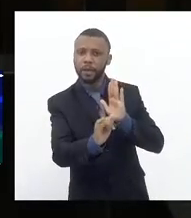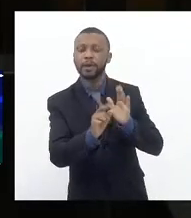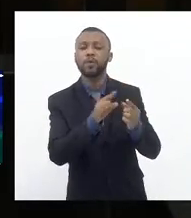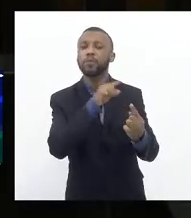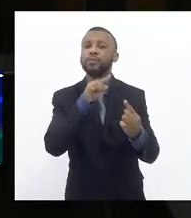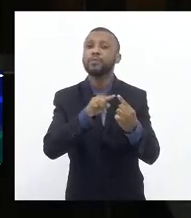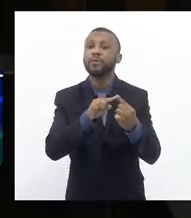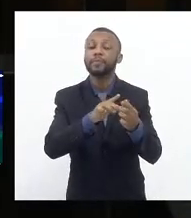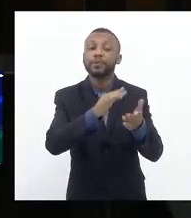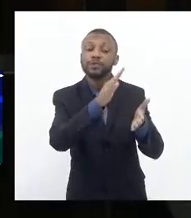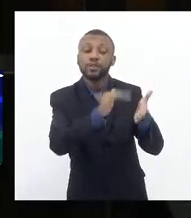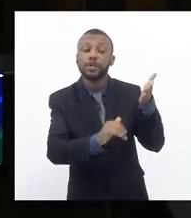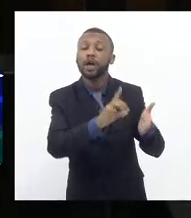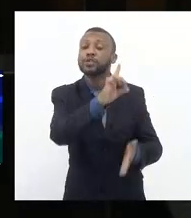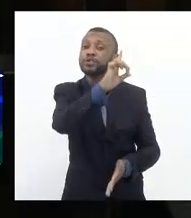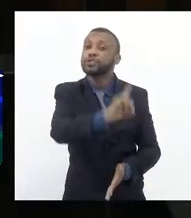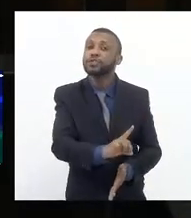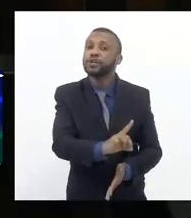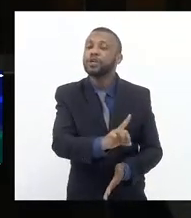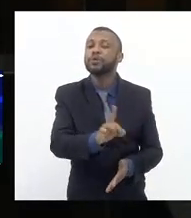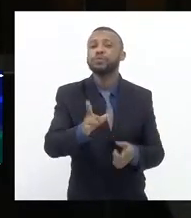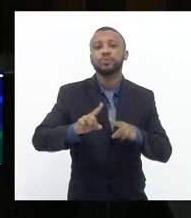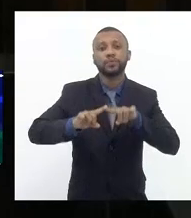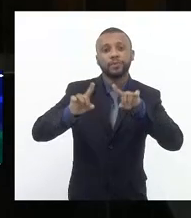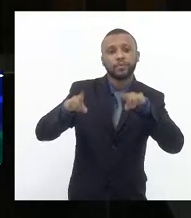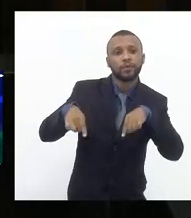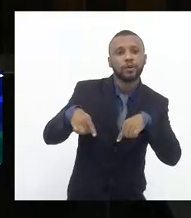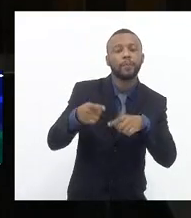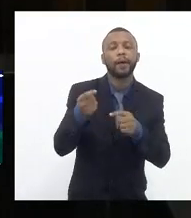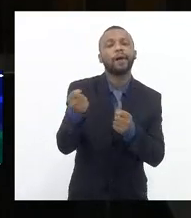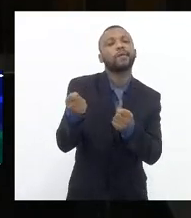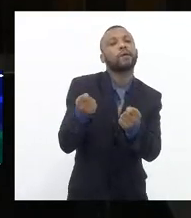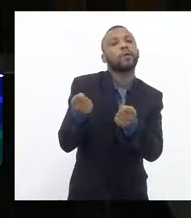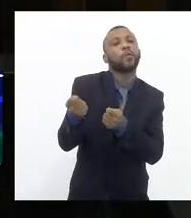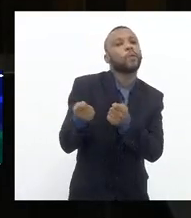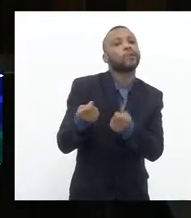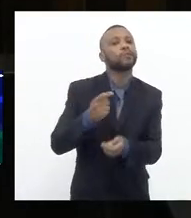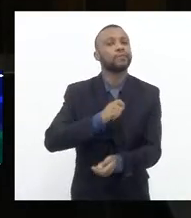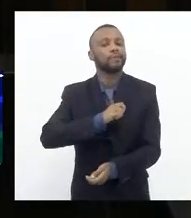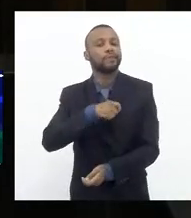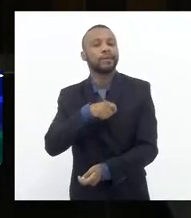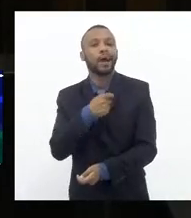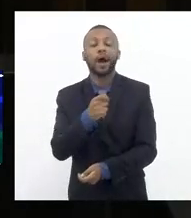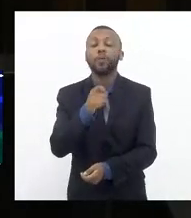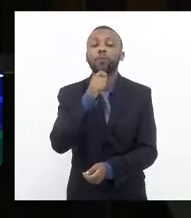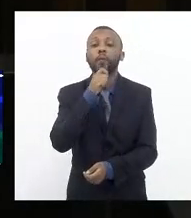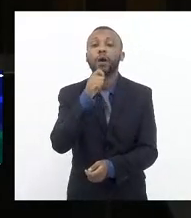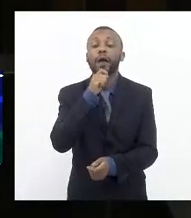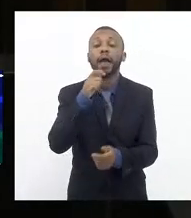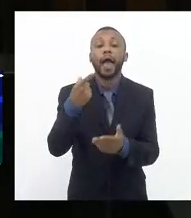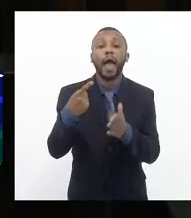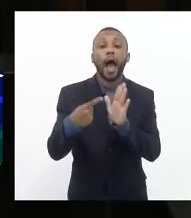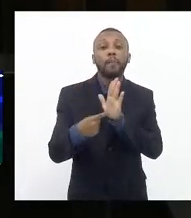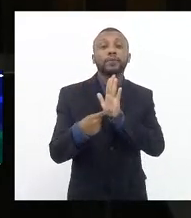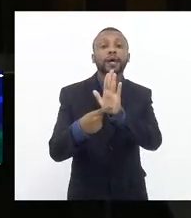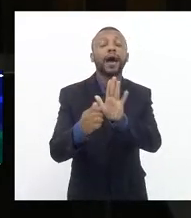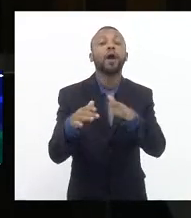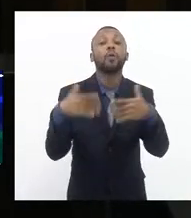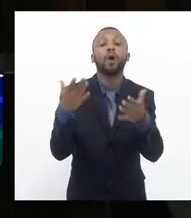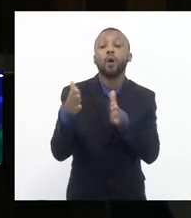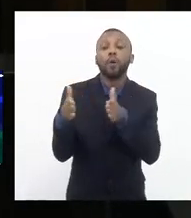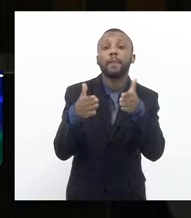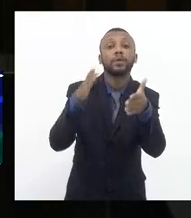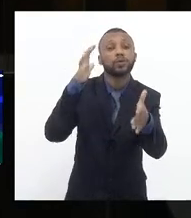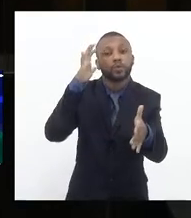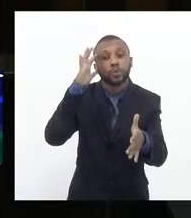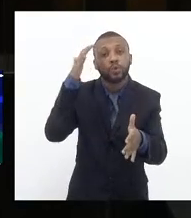dos servidores, para fazer arrocho fiscal, sem apontar qual é a aposta, qual é o caminho para